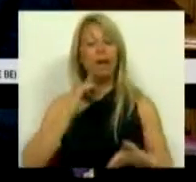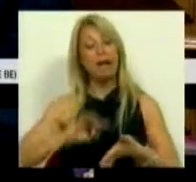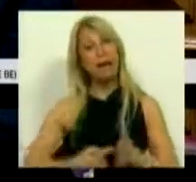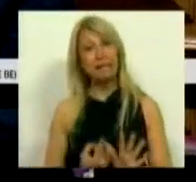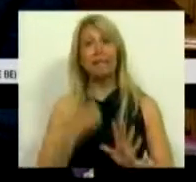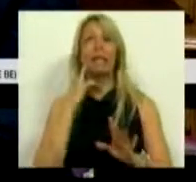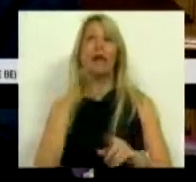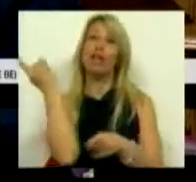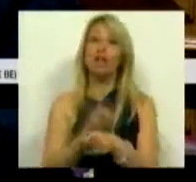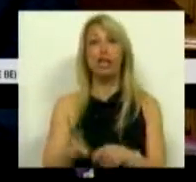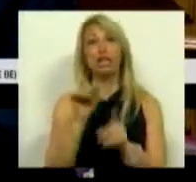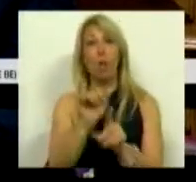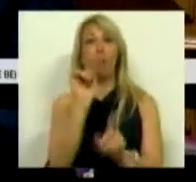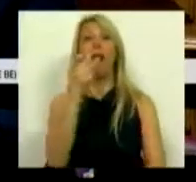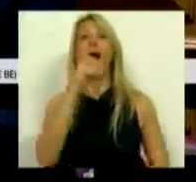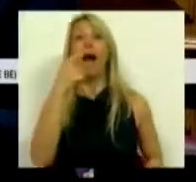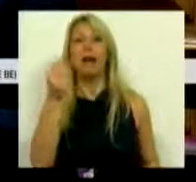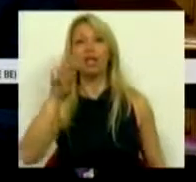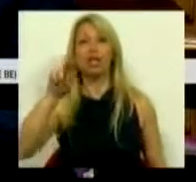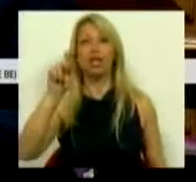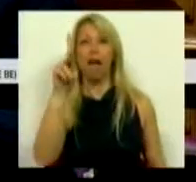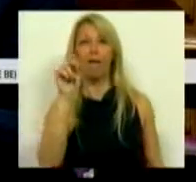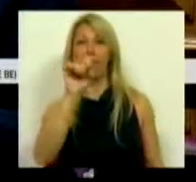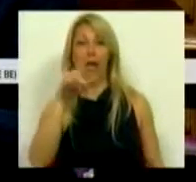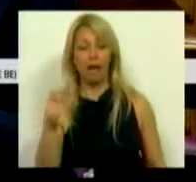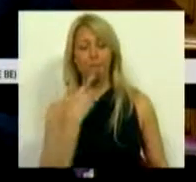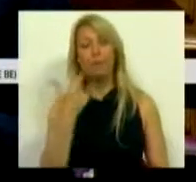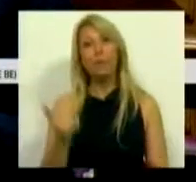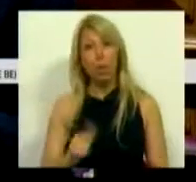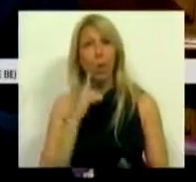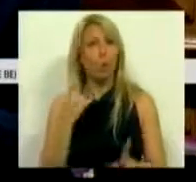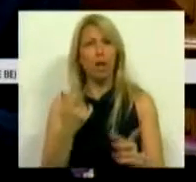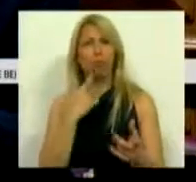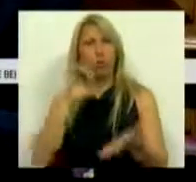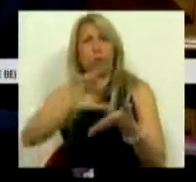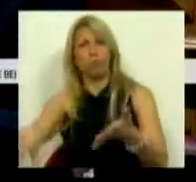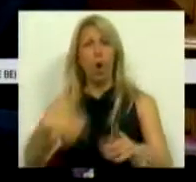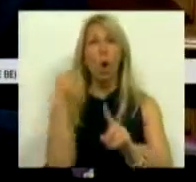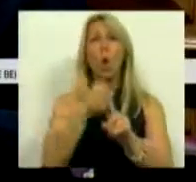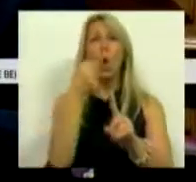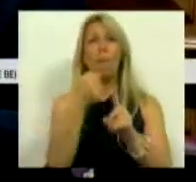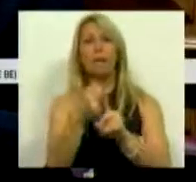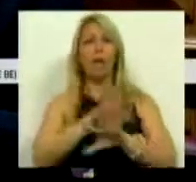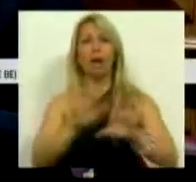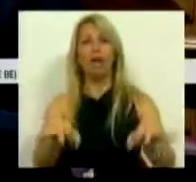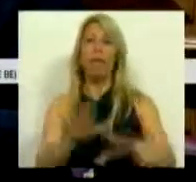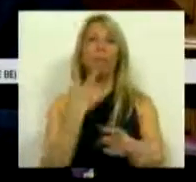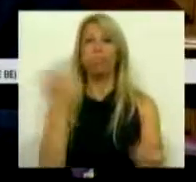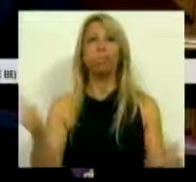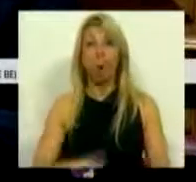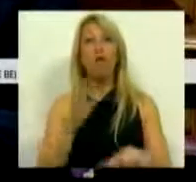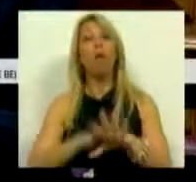arte de Chávega. Não podemos deixar de combater pela sobrevivência e valorização desta